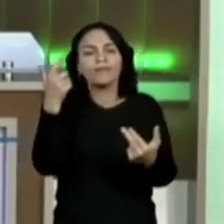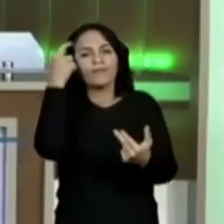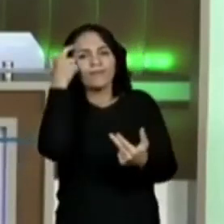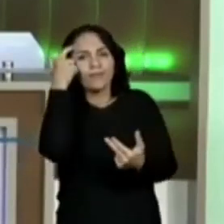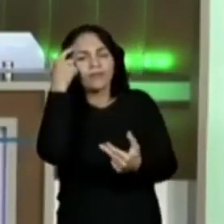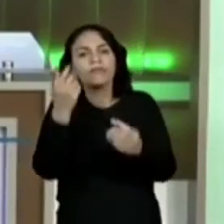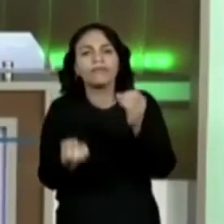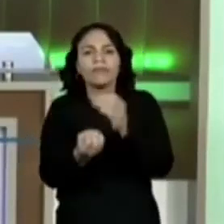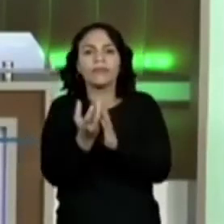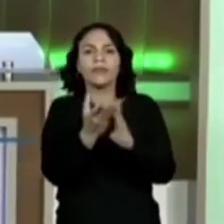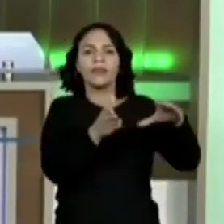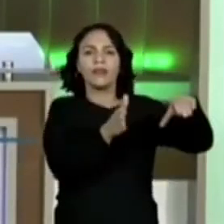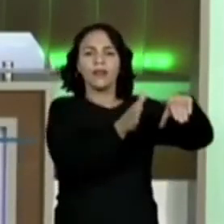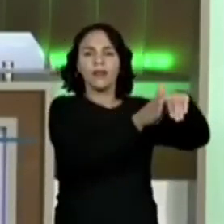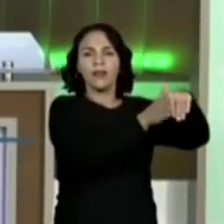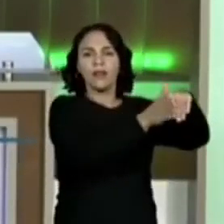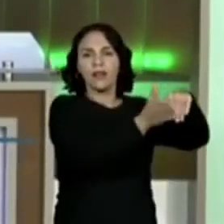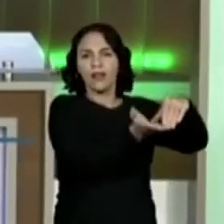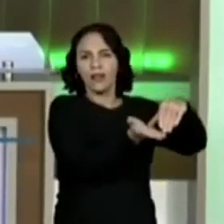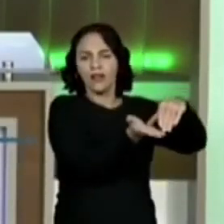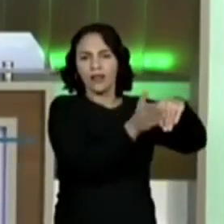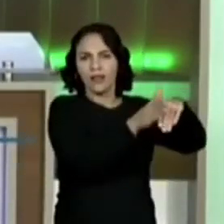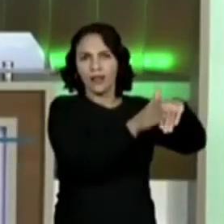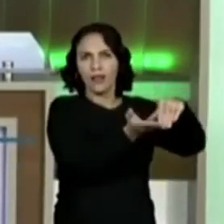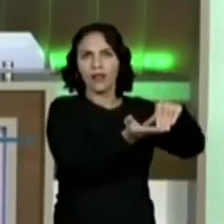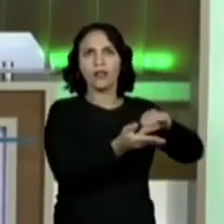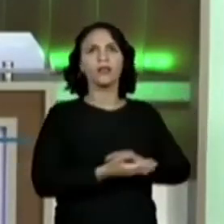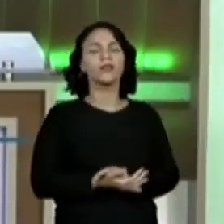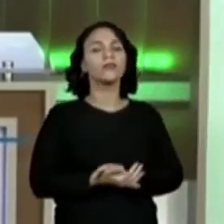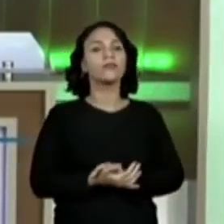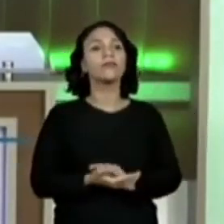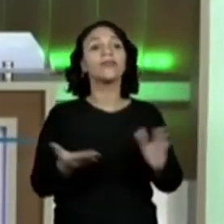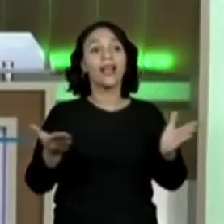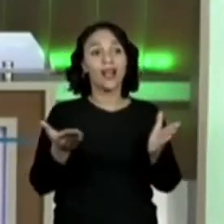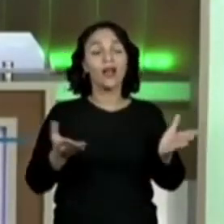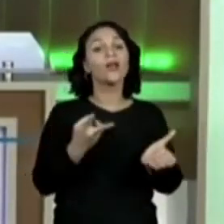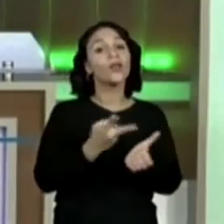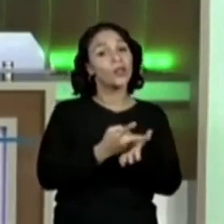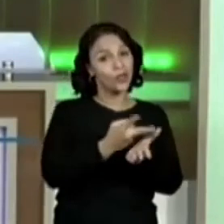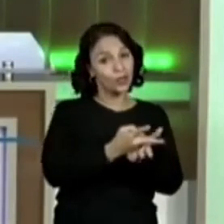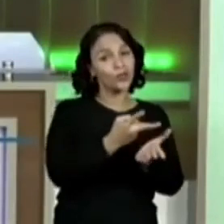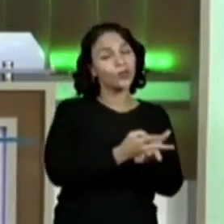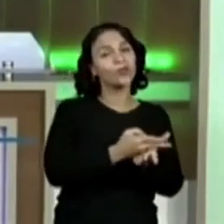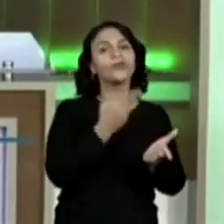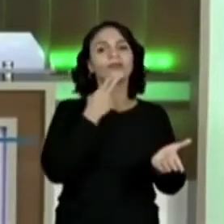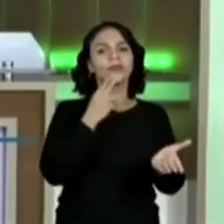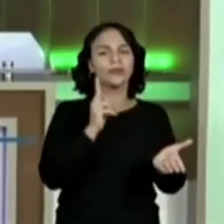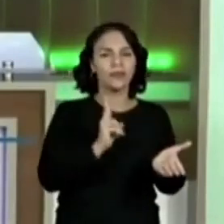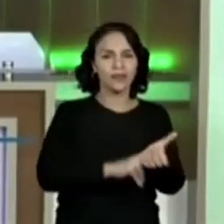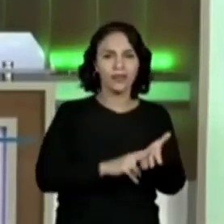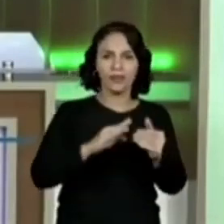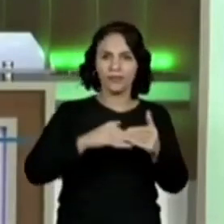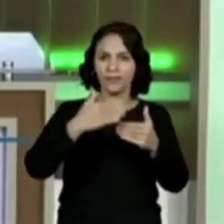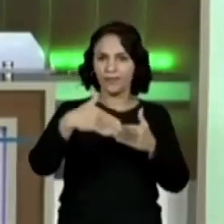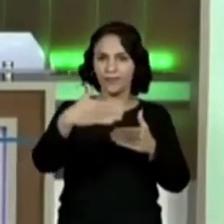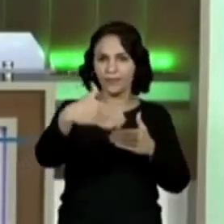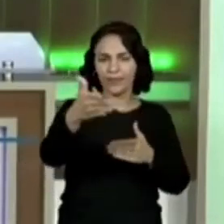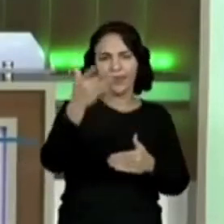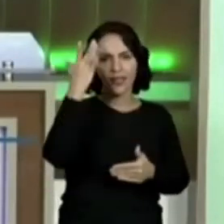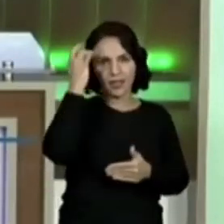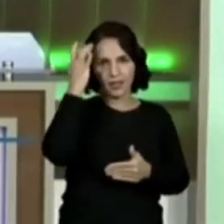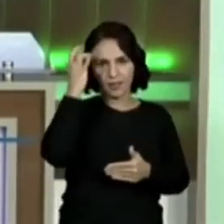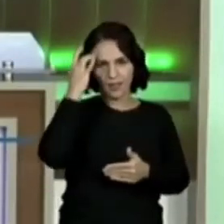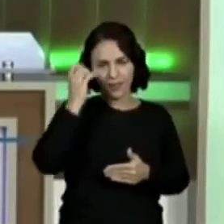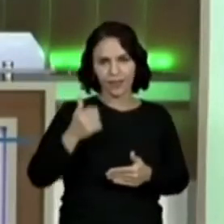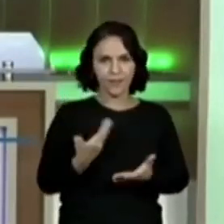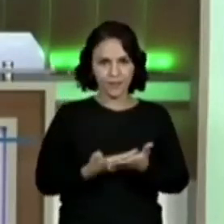uma caixa de correio, de uma escrita de listas. Nós vamos continuar esse trabalho com as cartas nas nossas aulas de amanhã.